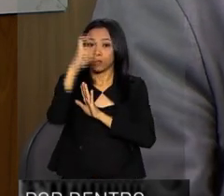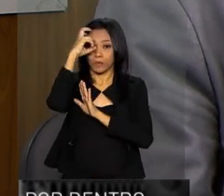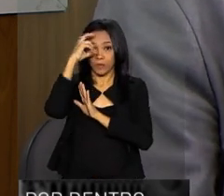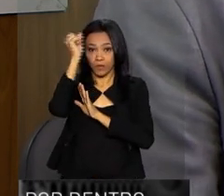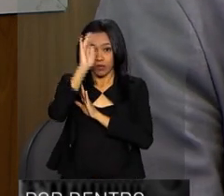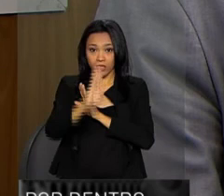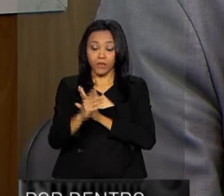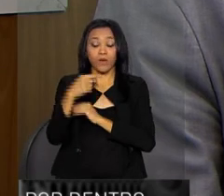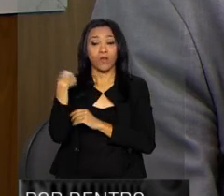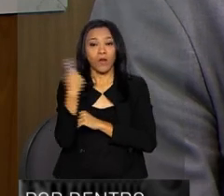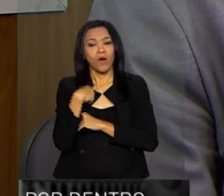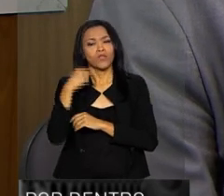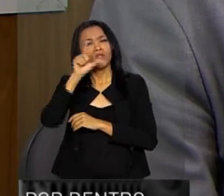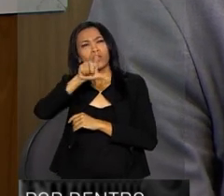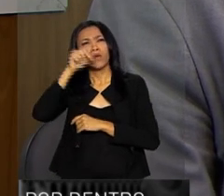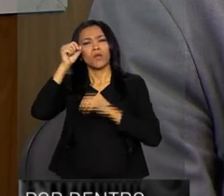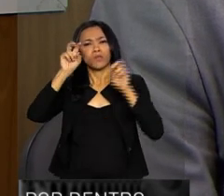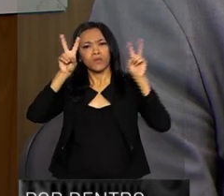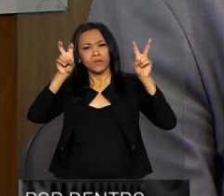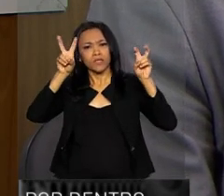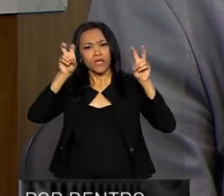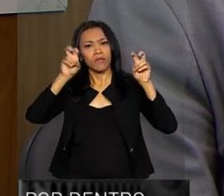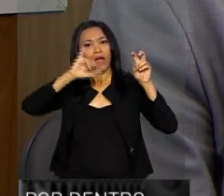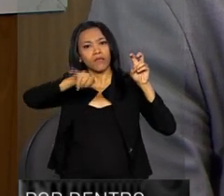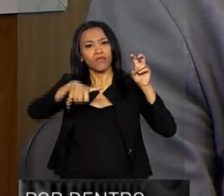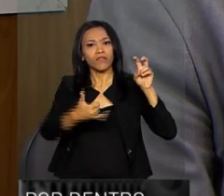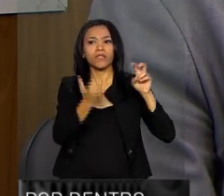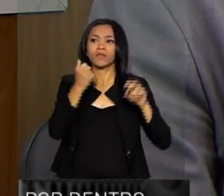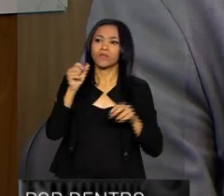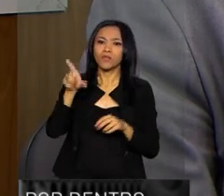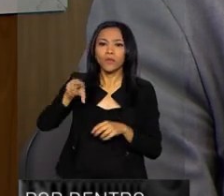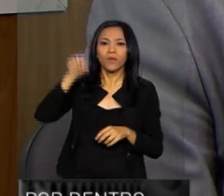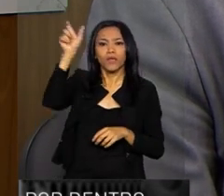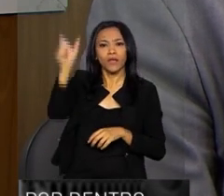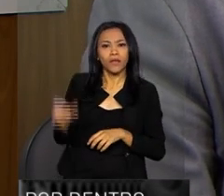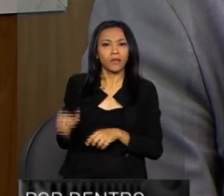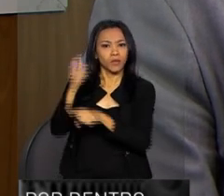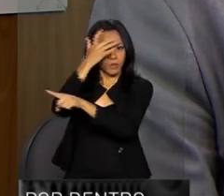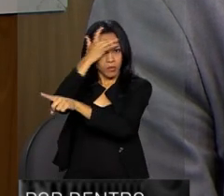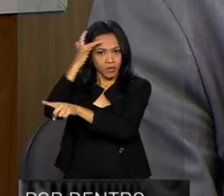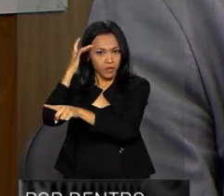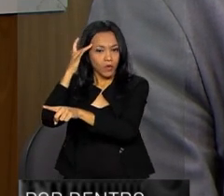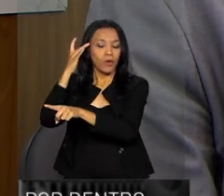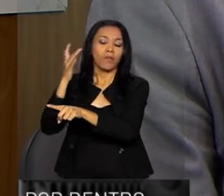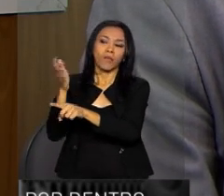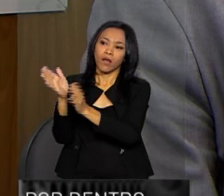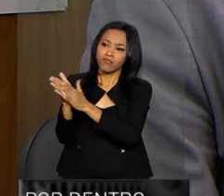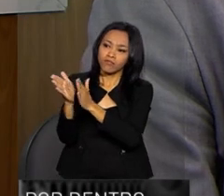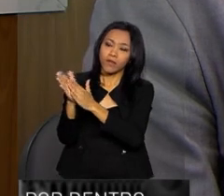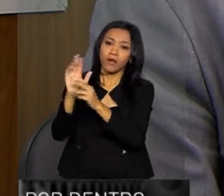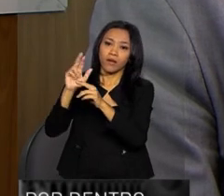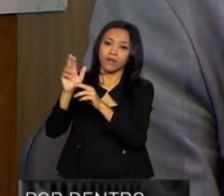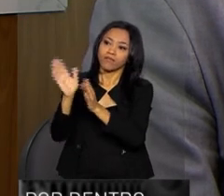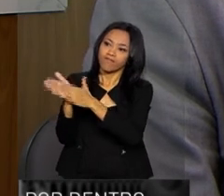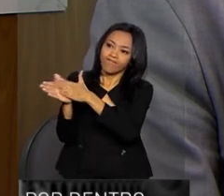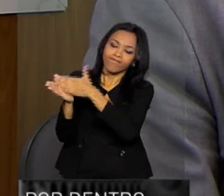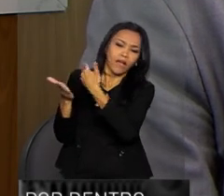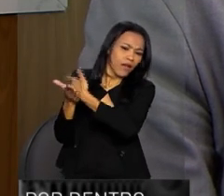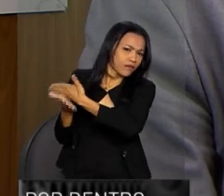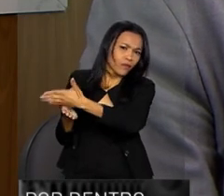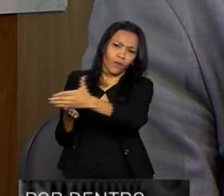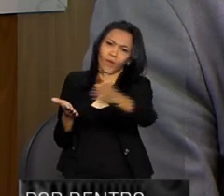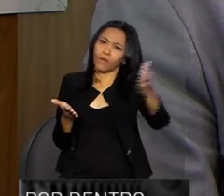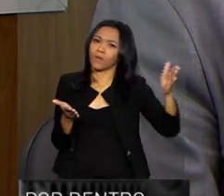e com ele por meio dele homenagear todos os artistas autores criadores e empreendedores culturais